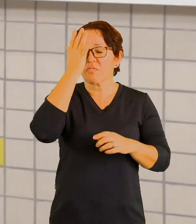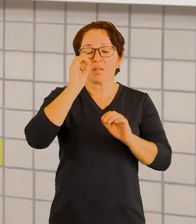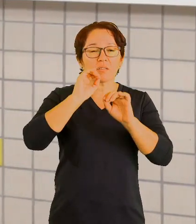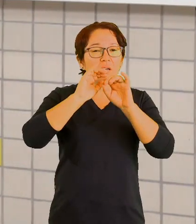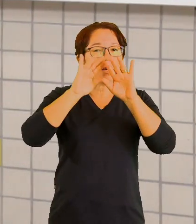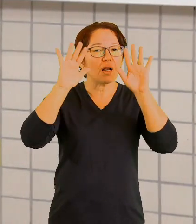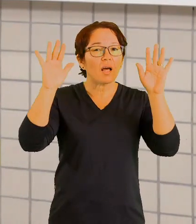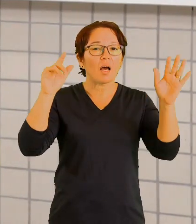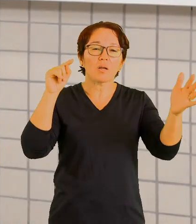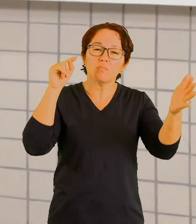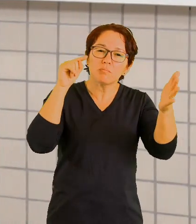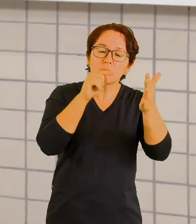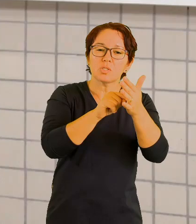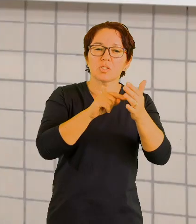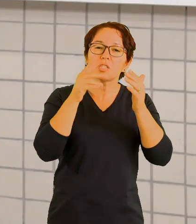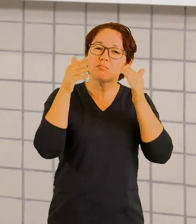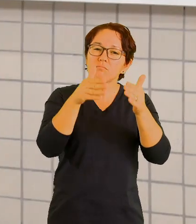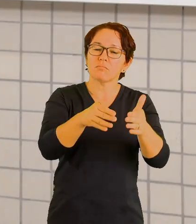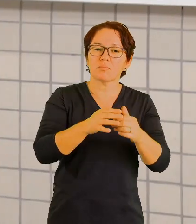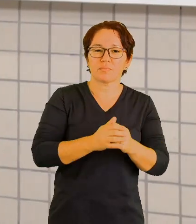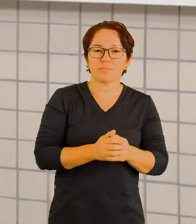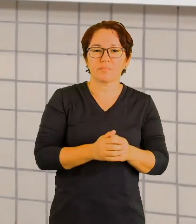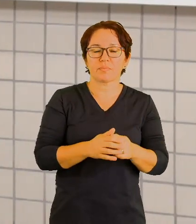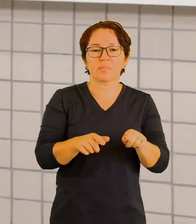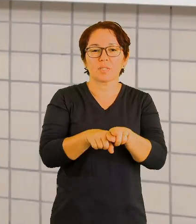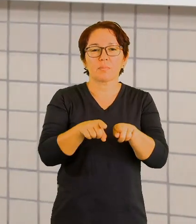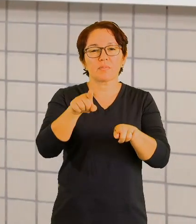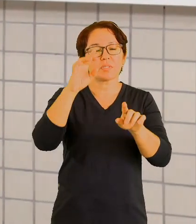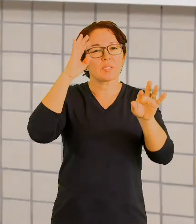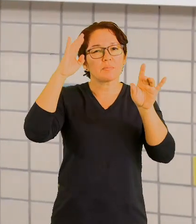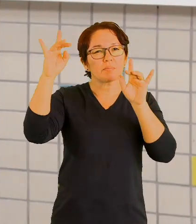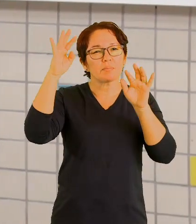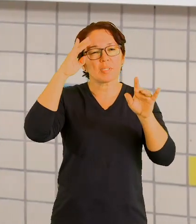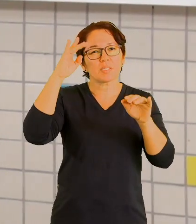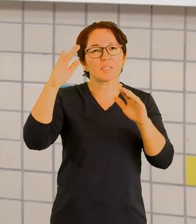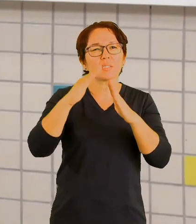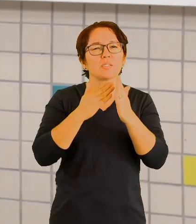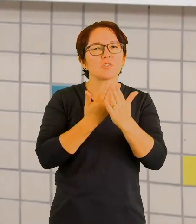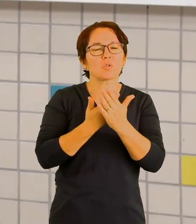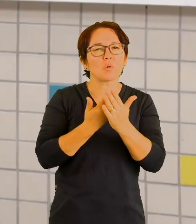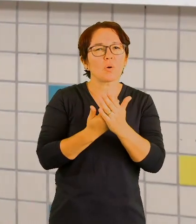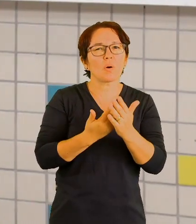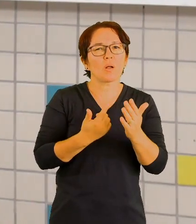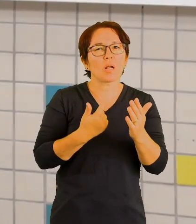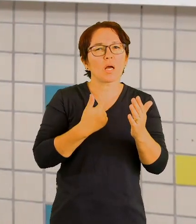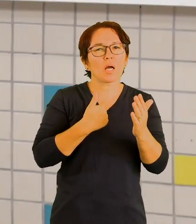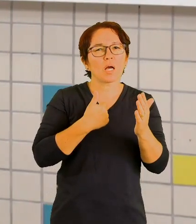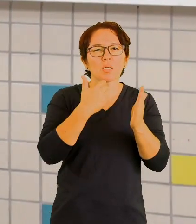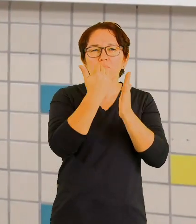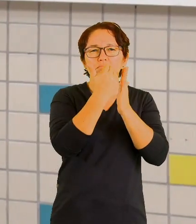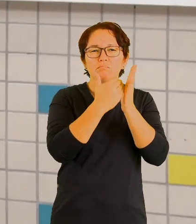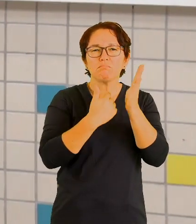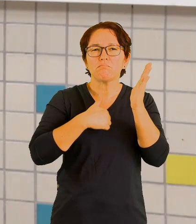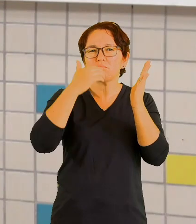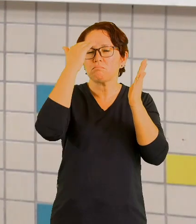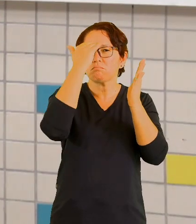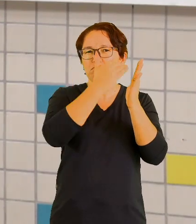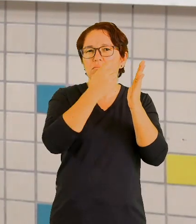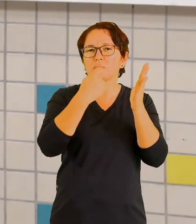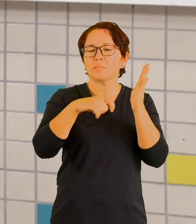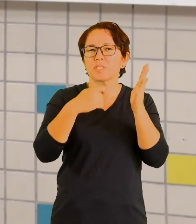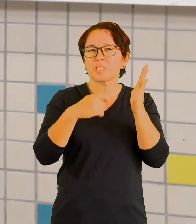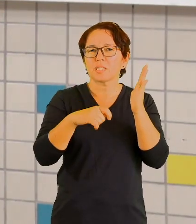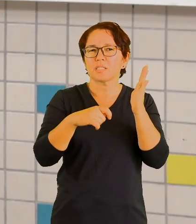Pense nas regras que você tem que obedecer dentro da unidade escolar para que a escola seja